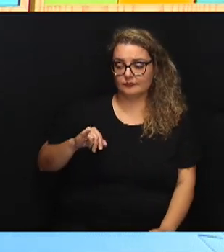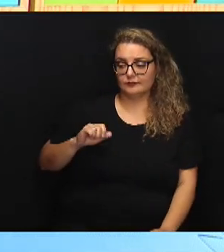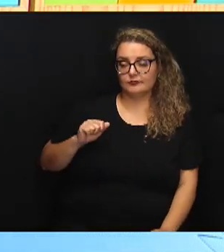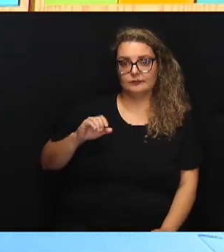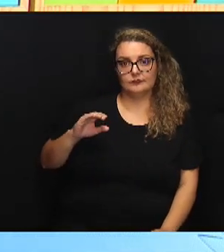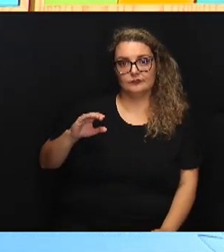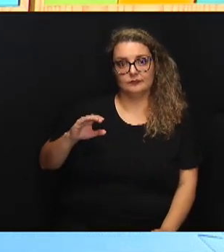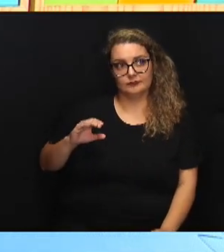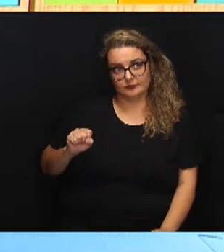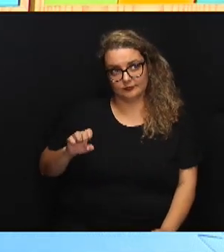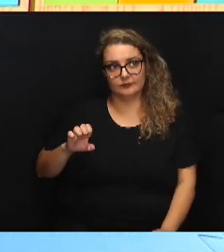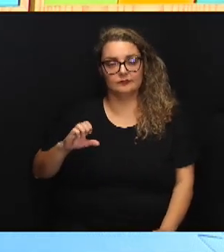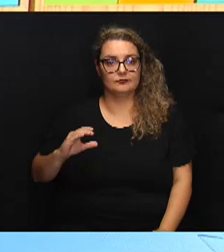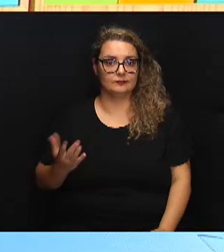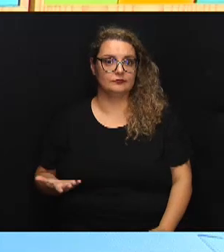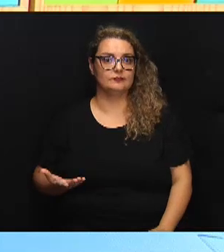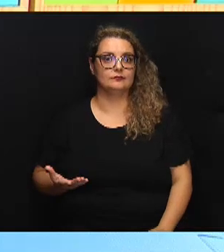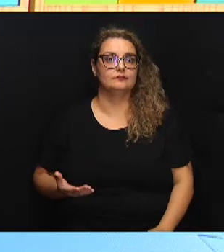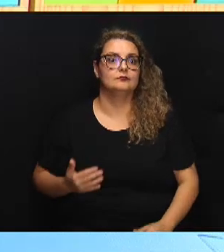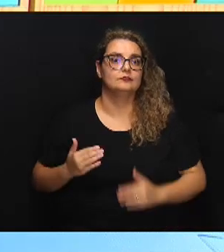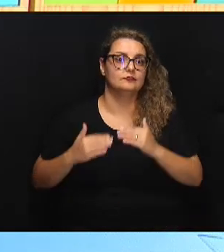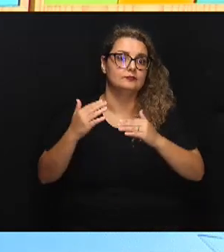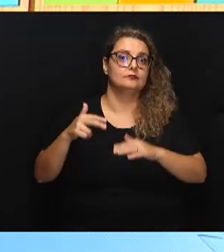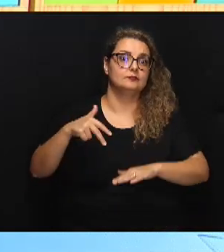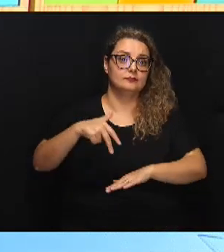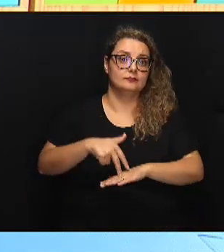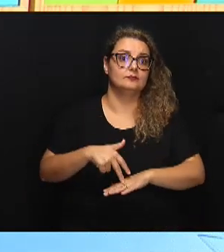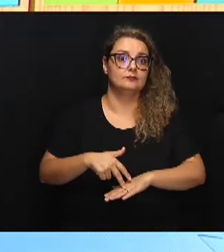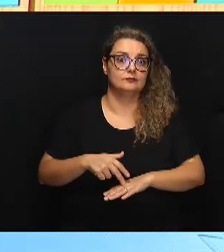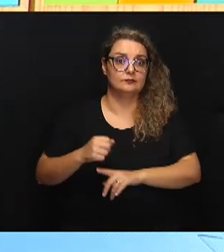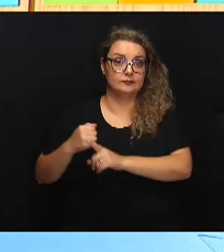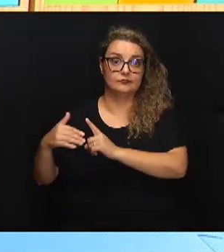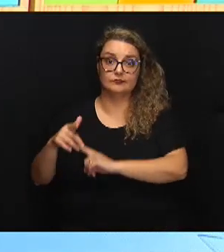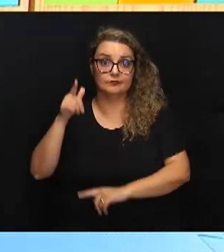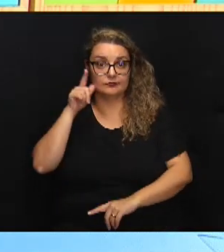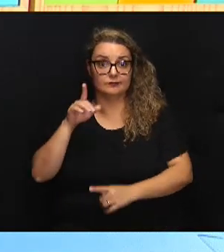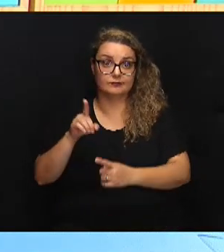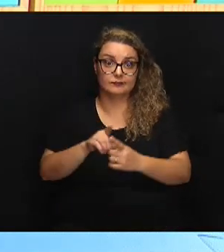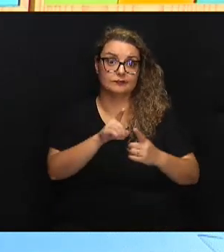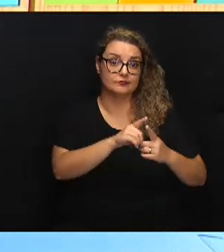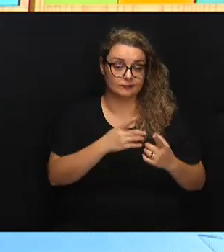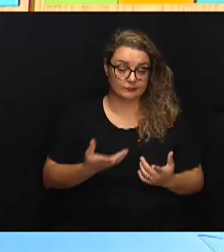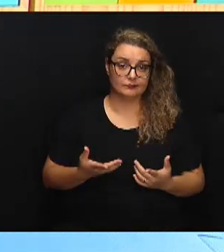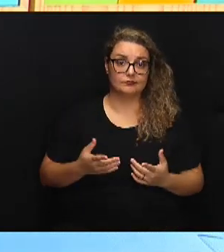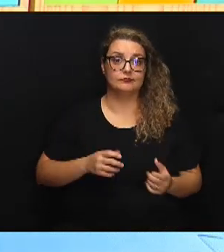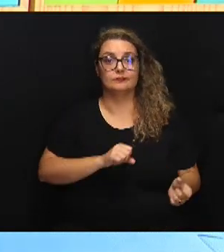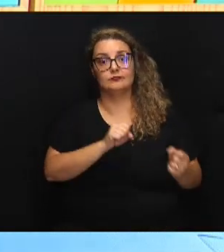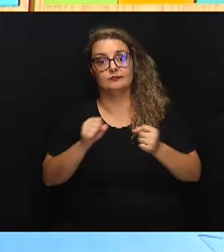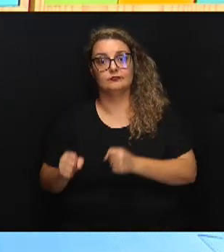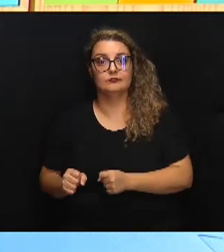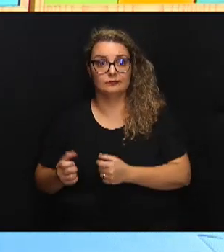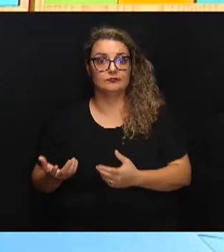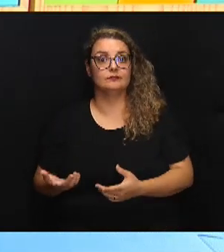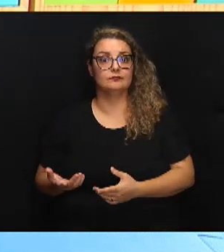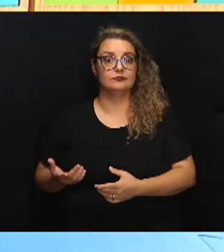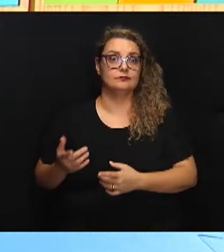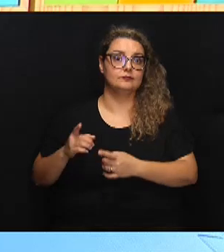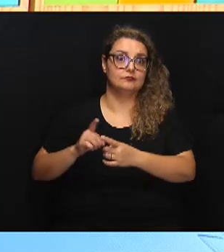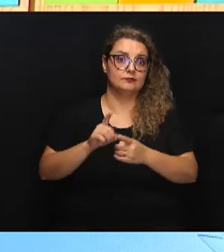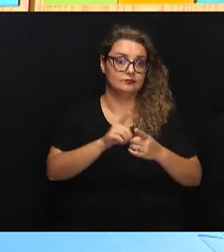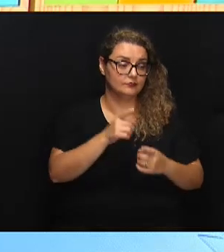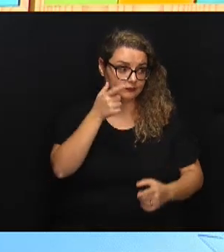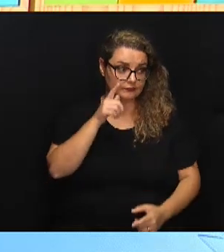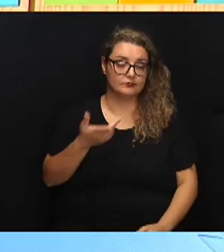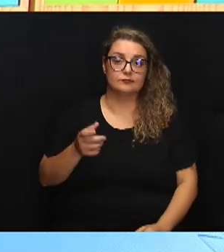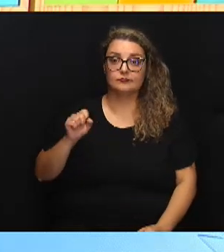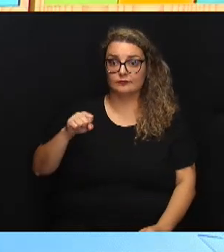para desenvolver e ocupar um espaço em que a sociedade não está conseguindo, o poder público não está conseguindo dar conta, né?